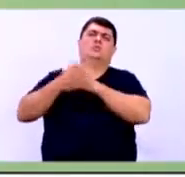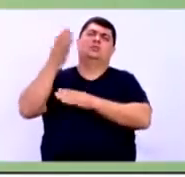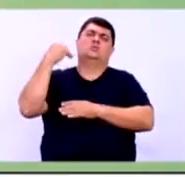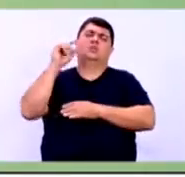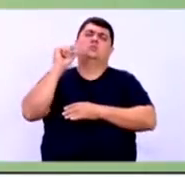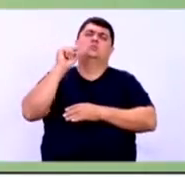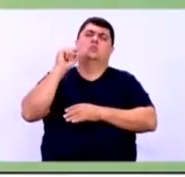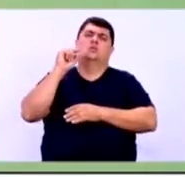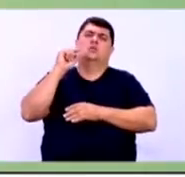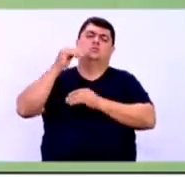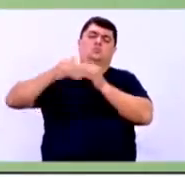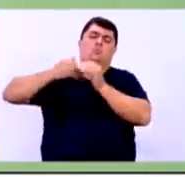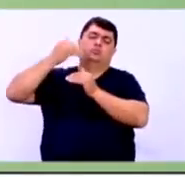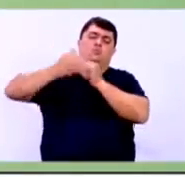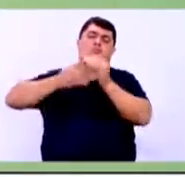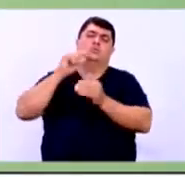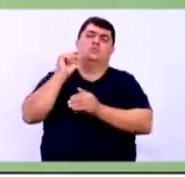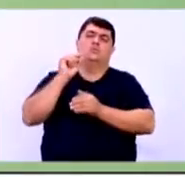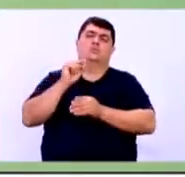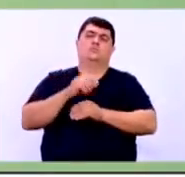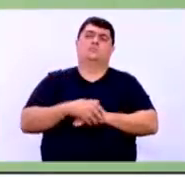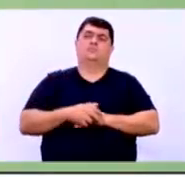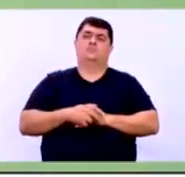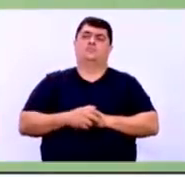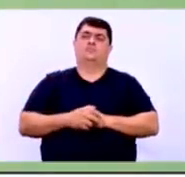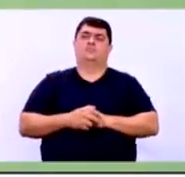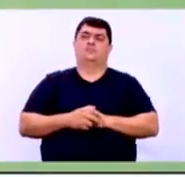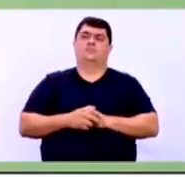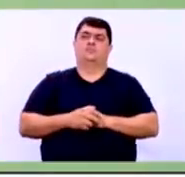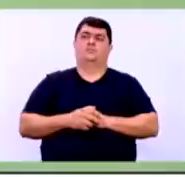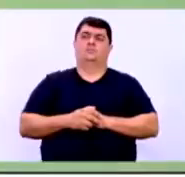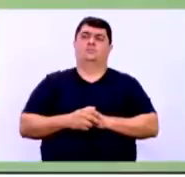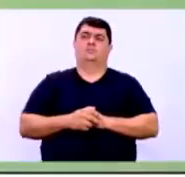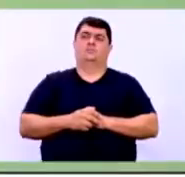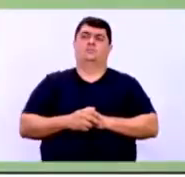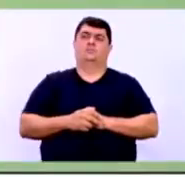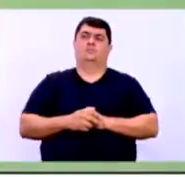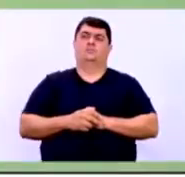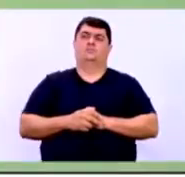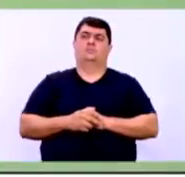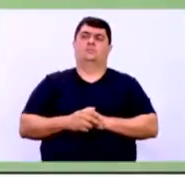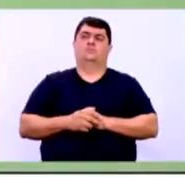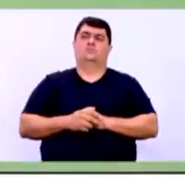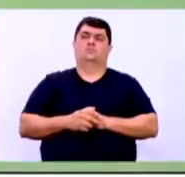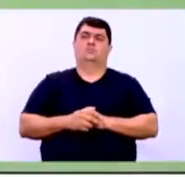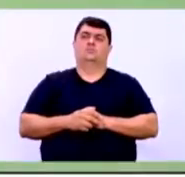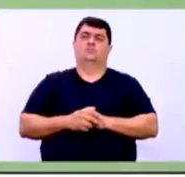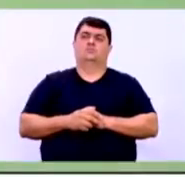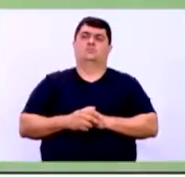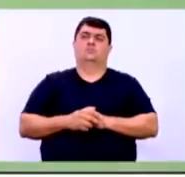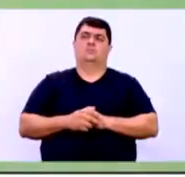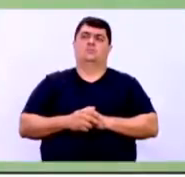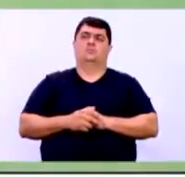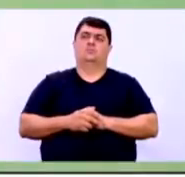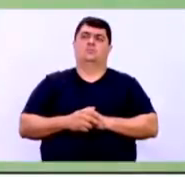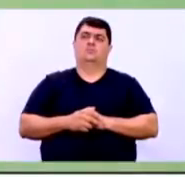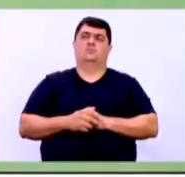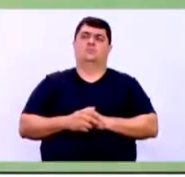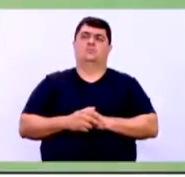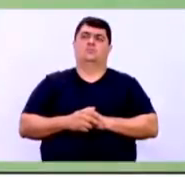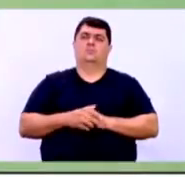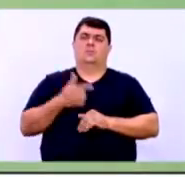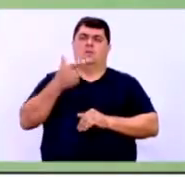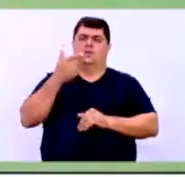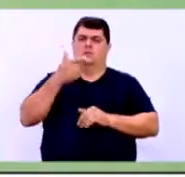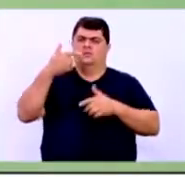processo do processo ser contínuo, automático? Foi a Segunda Guerra